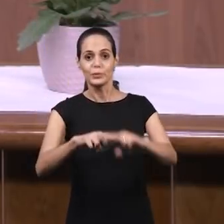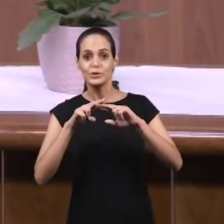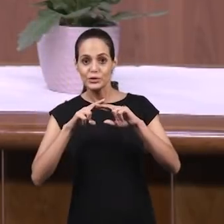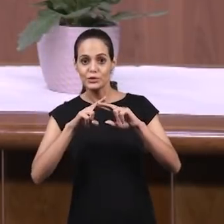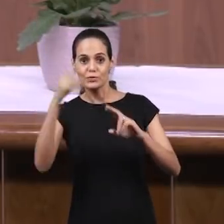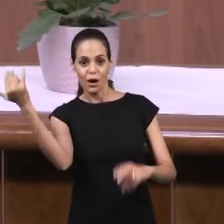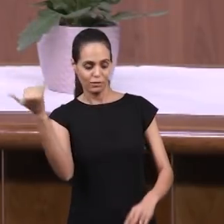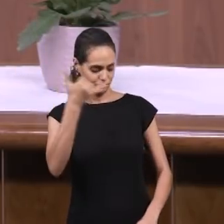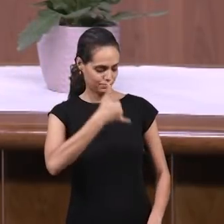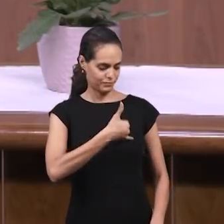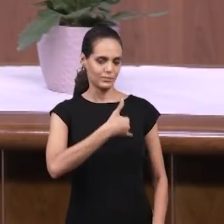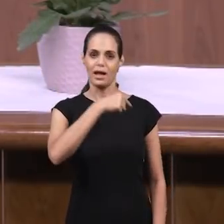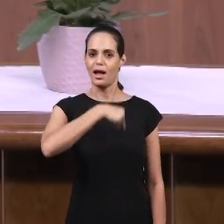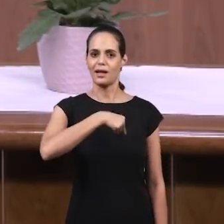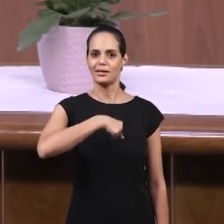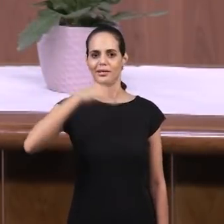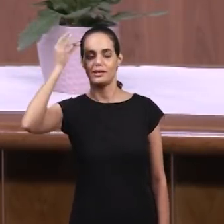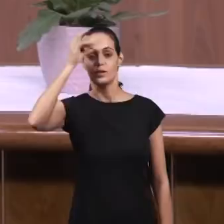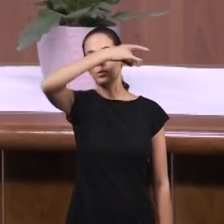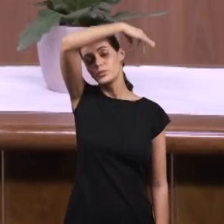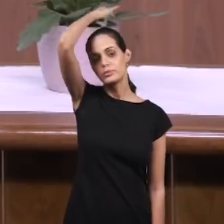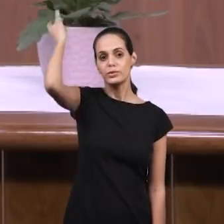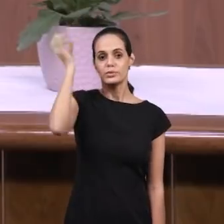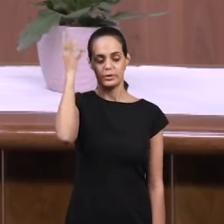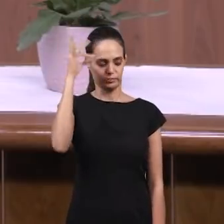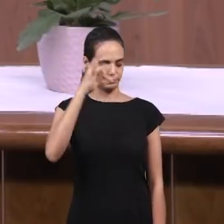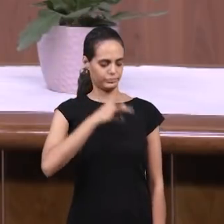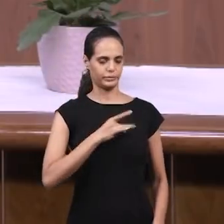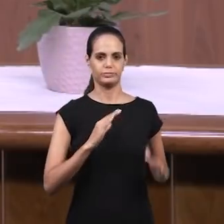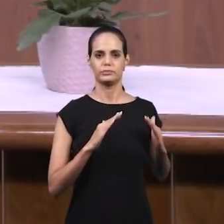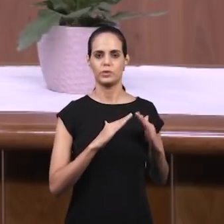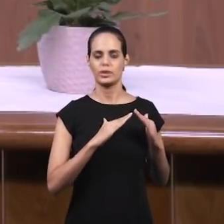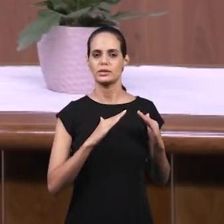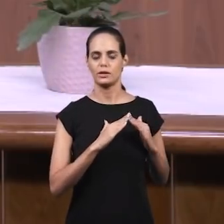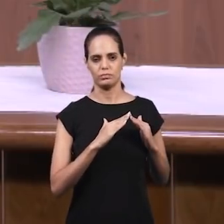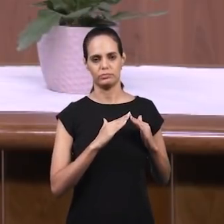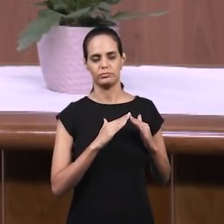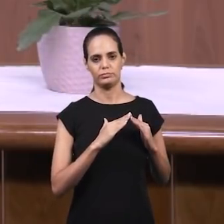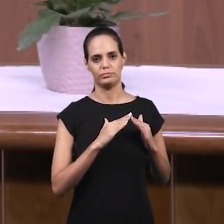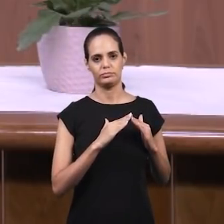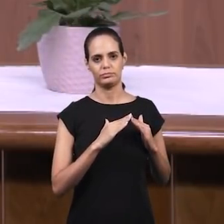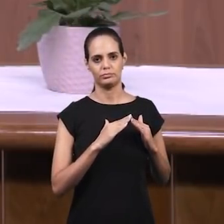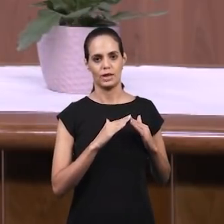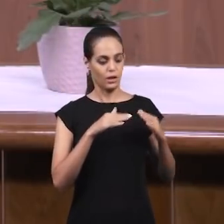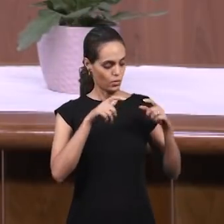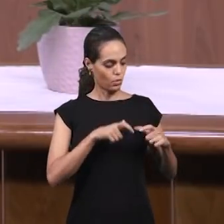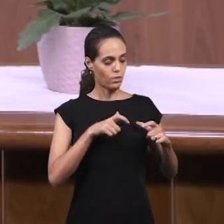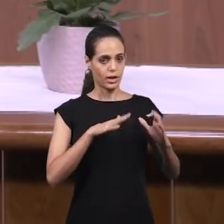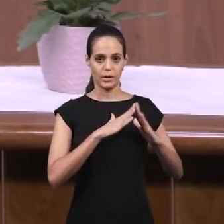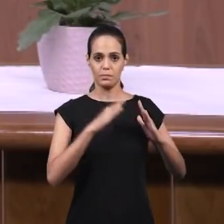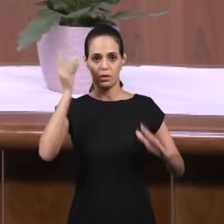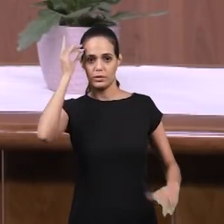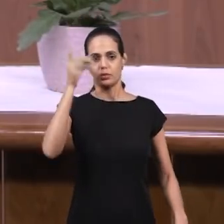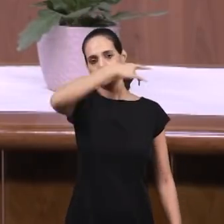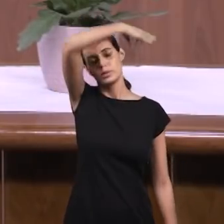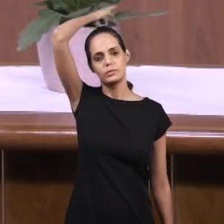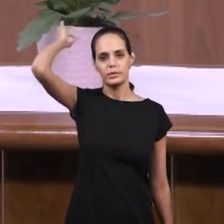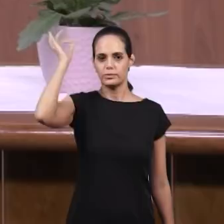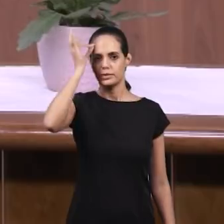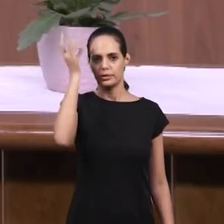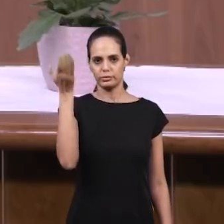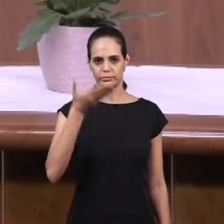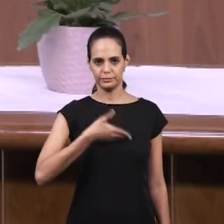coração. Nós hoje somos templo do Espírito Santo. Mas os dias que nós estamos